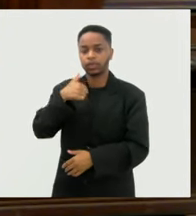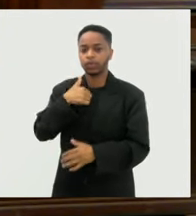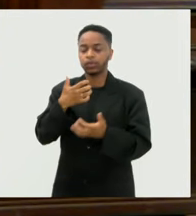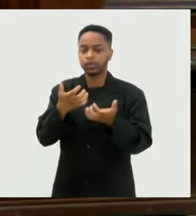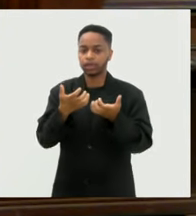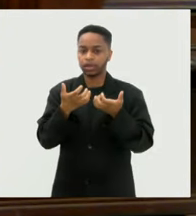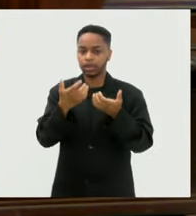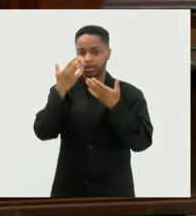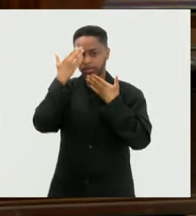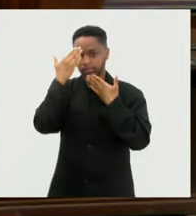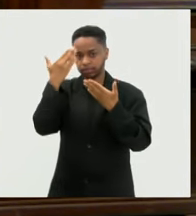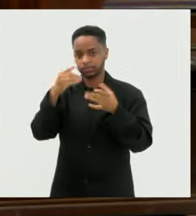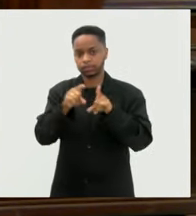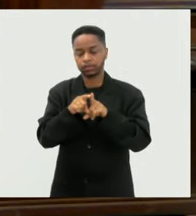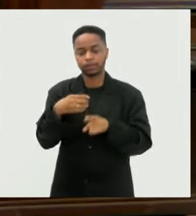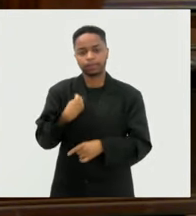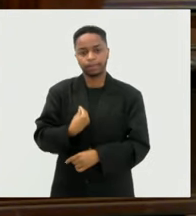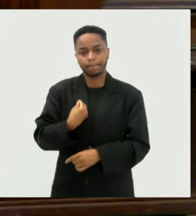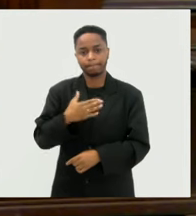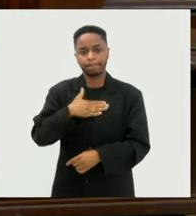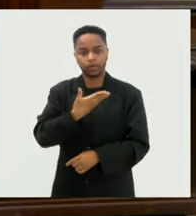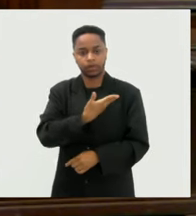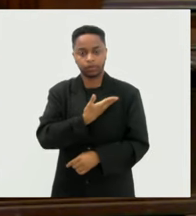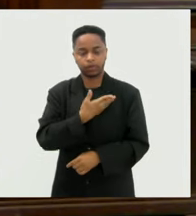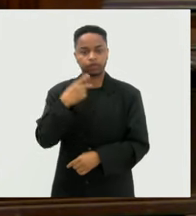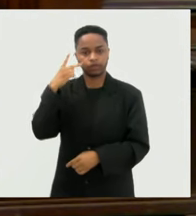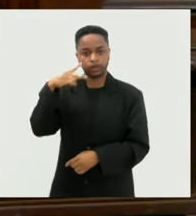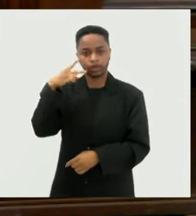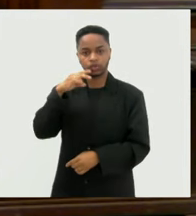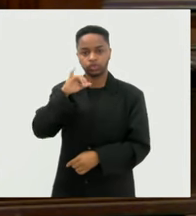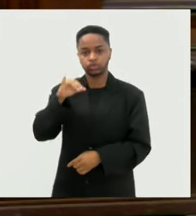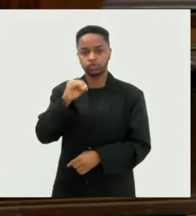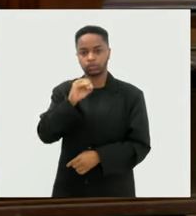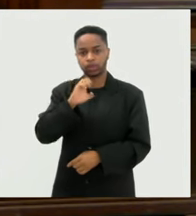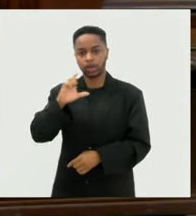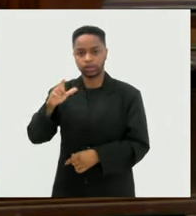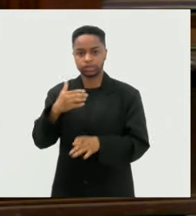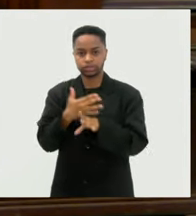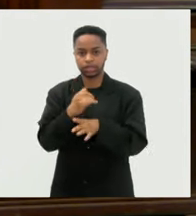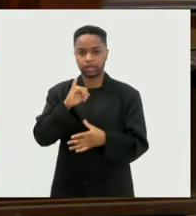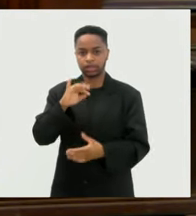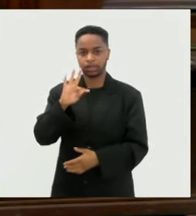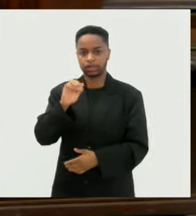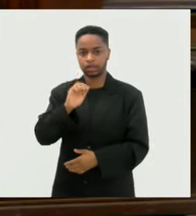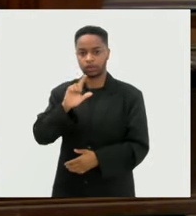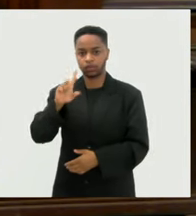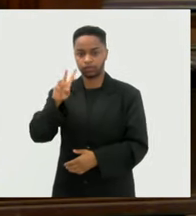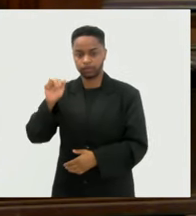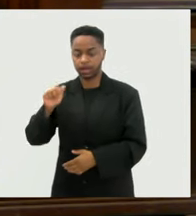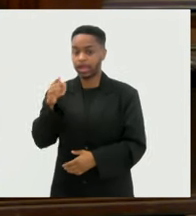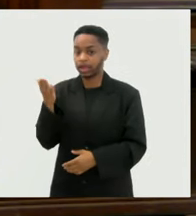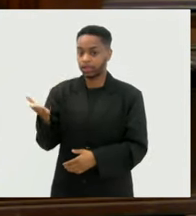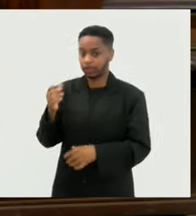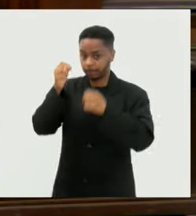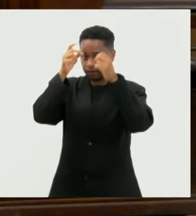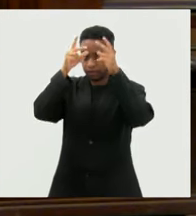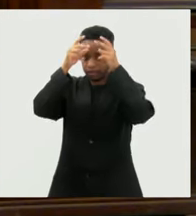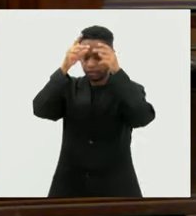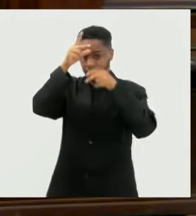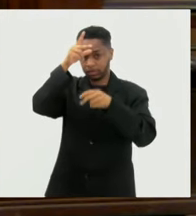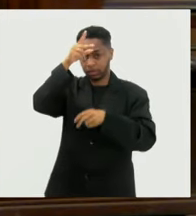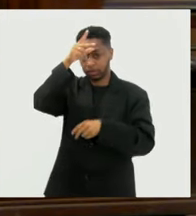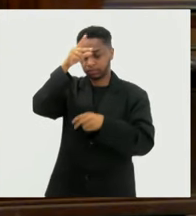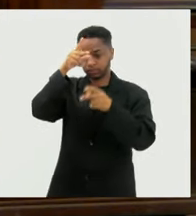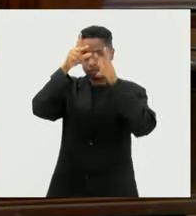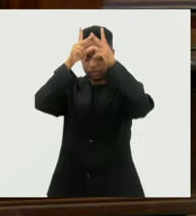agradecer aqui a presença do meu amigo, vereador Joel de Talva, Joel enfermeiro, nosso amigo, um homem que